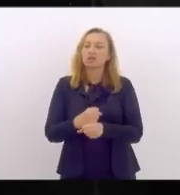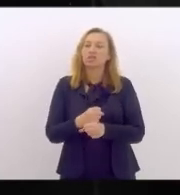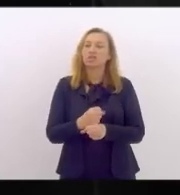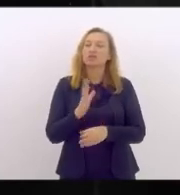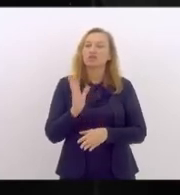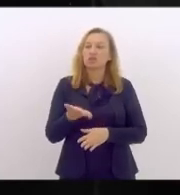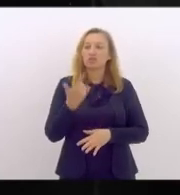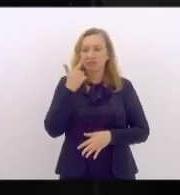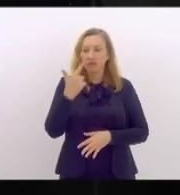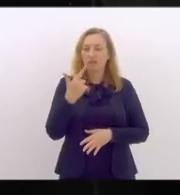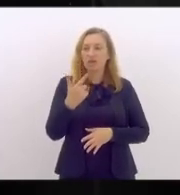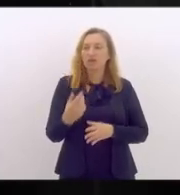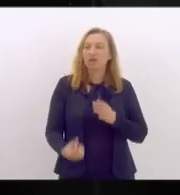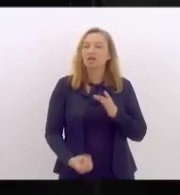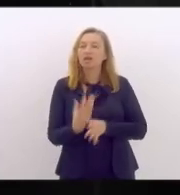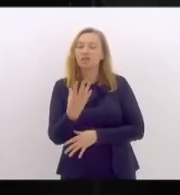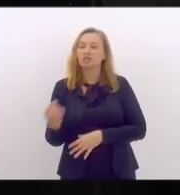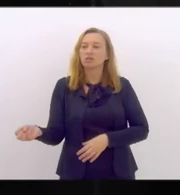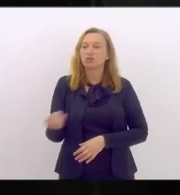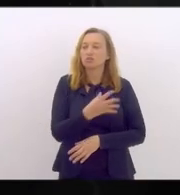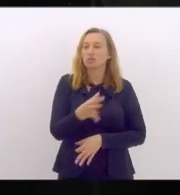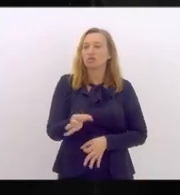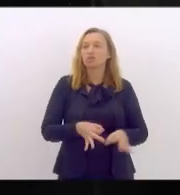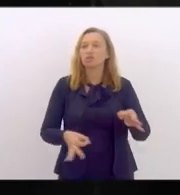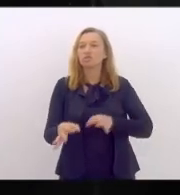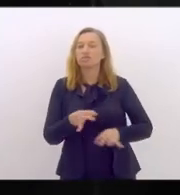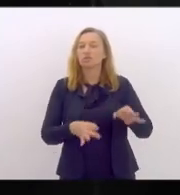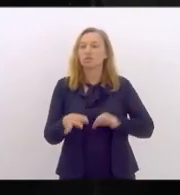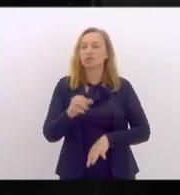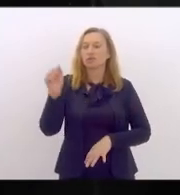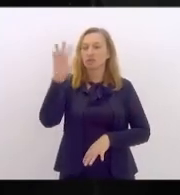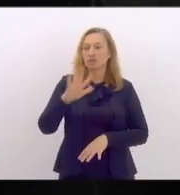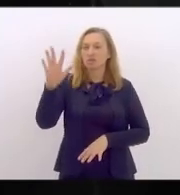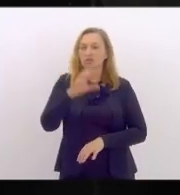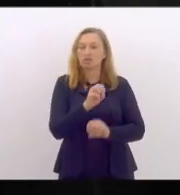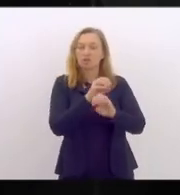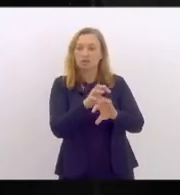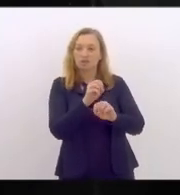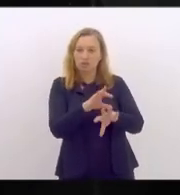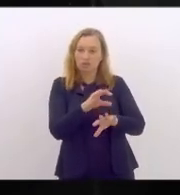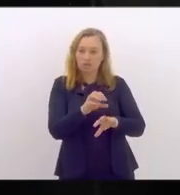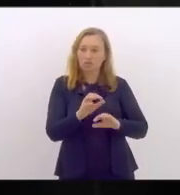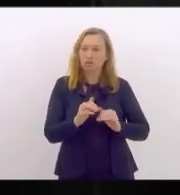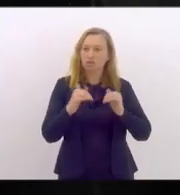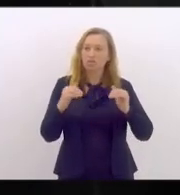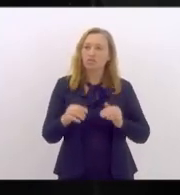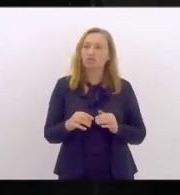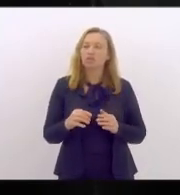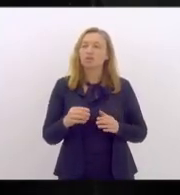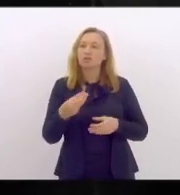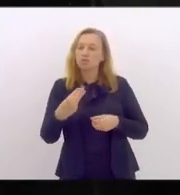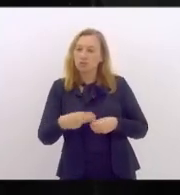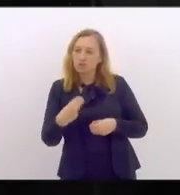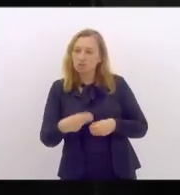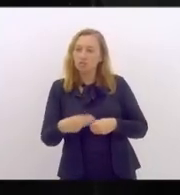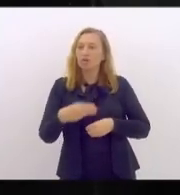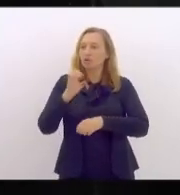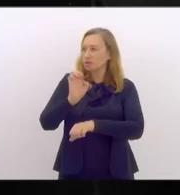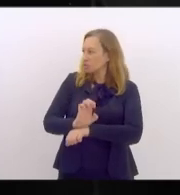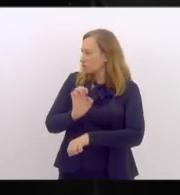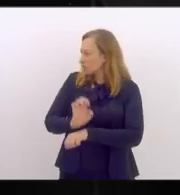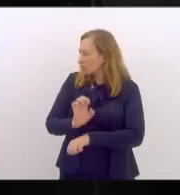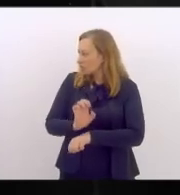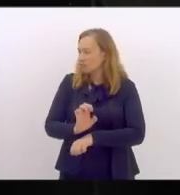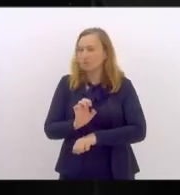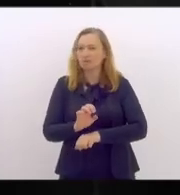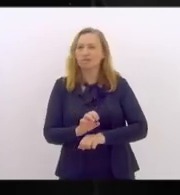de construção do novo plano nacional de educação isso envolve realização de conferências municipais conferências estaduais até que